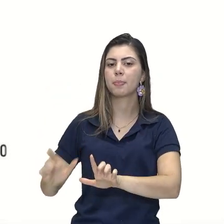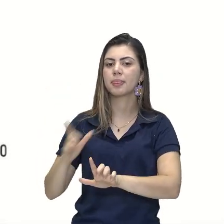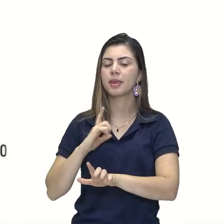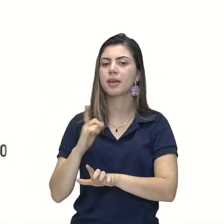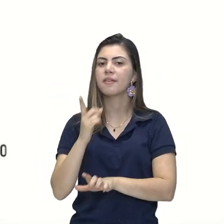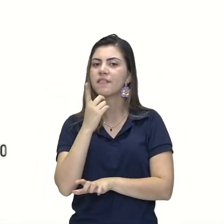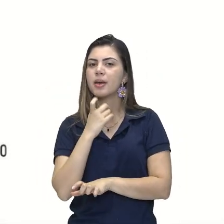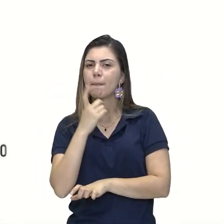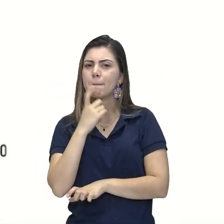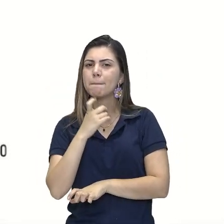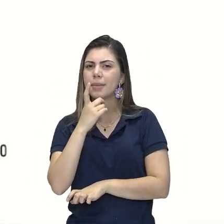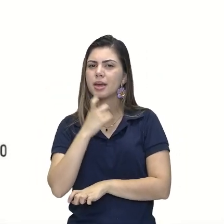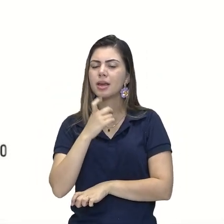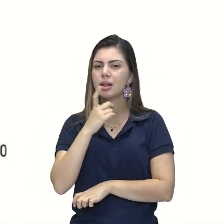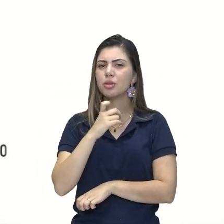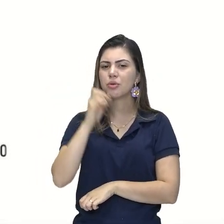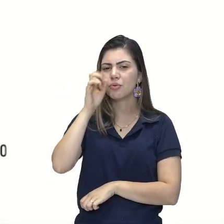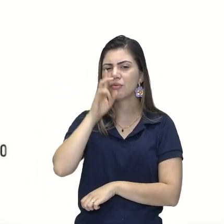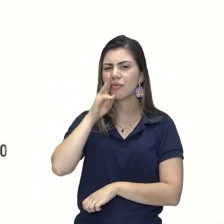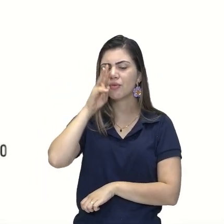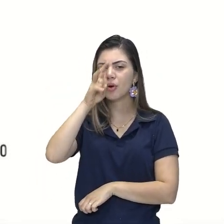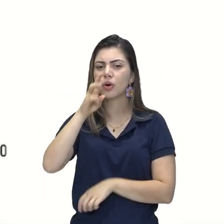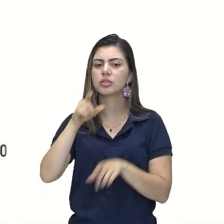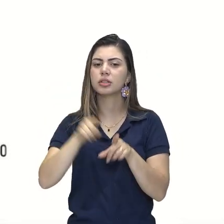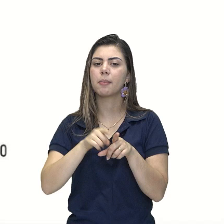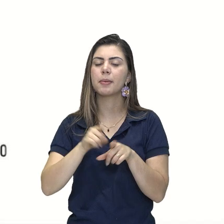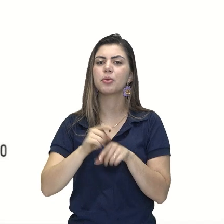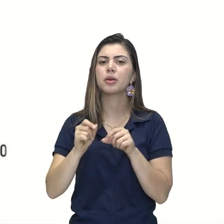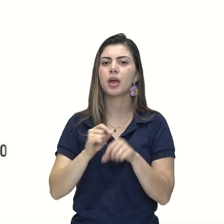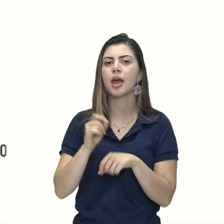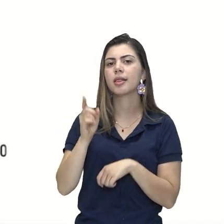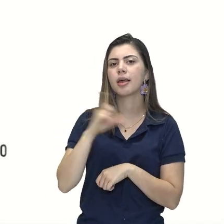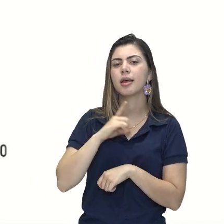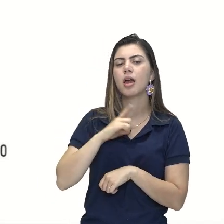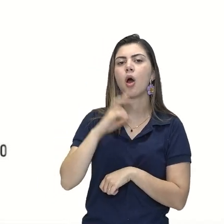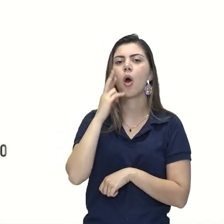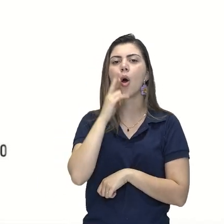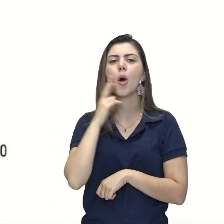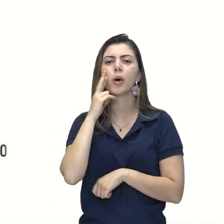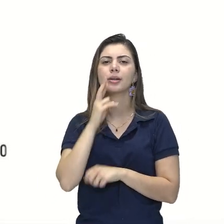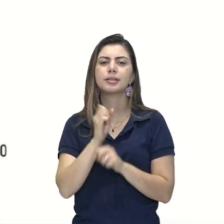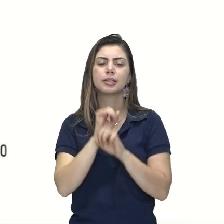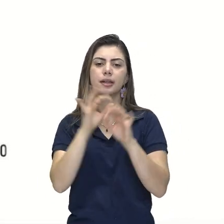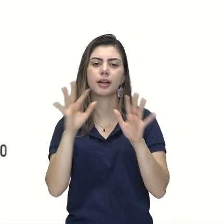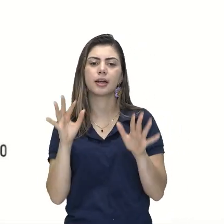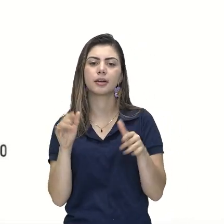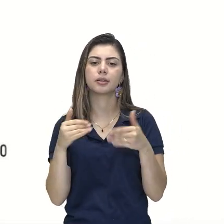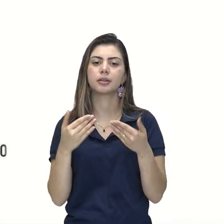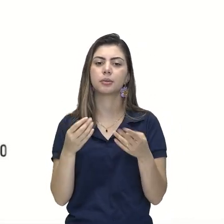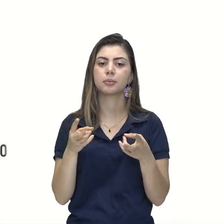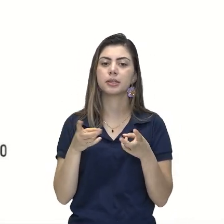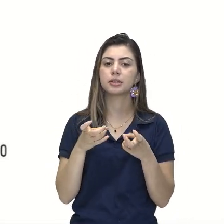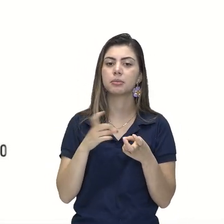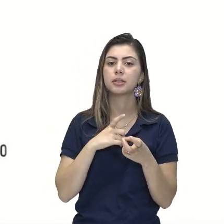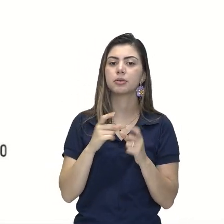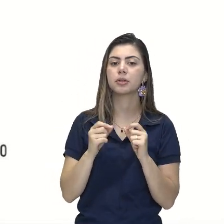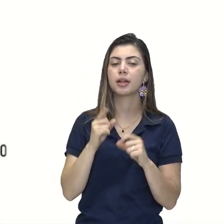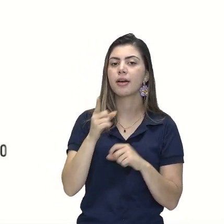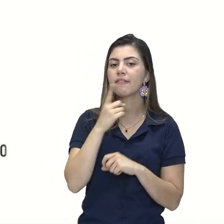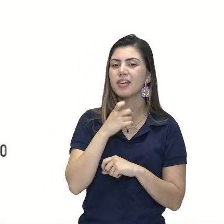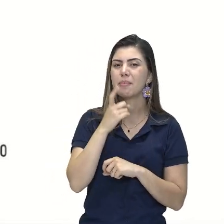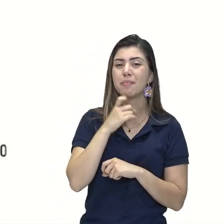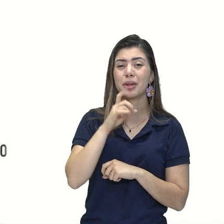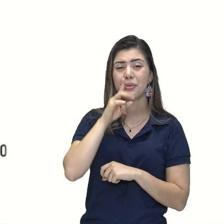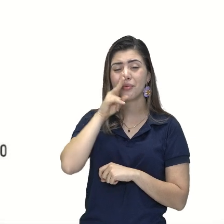mais intenso a um tom de rosa mais claro. Então, o vermelho mais intenso, todos